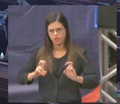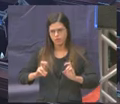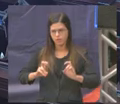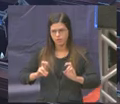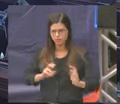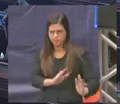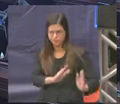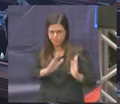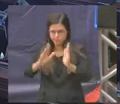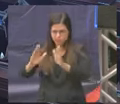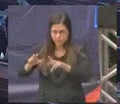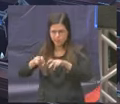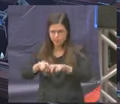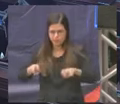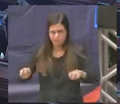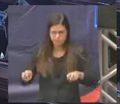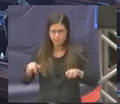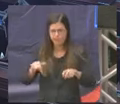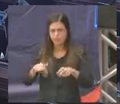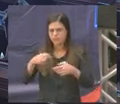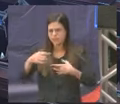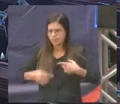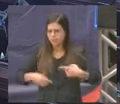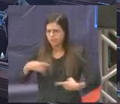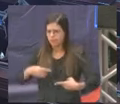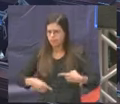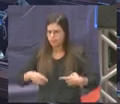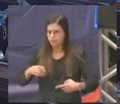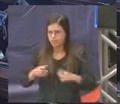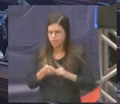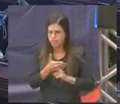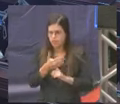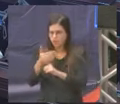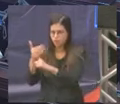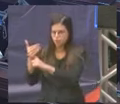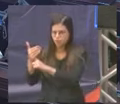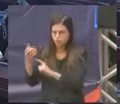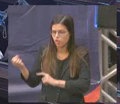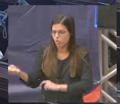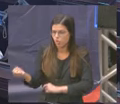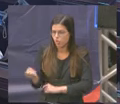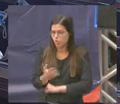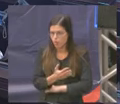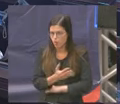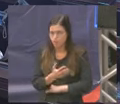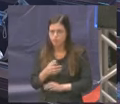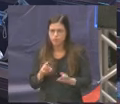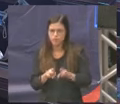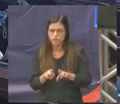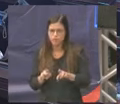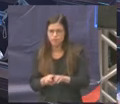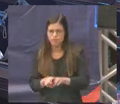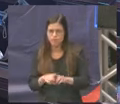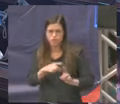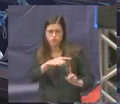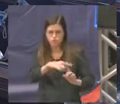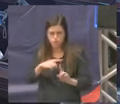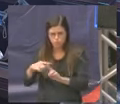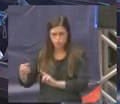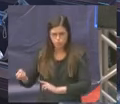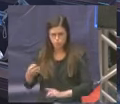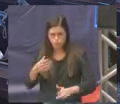da nossa próxima mesa de debates será a questão das tecnologias emergentes e as novas formas de trabalho, né?